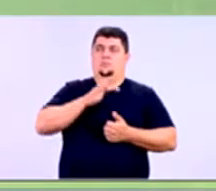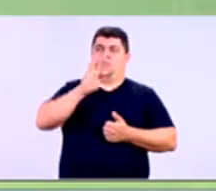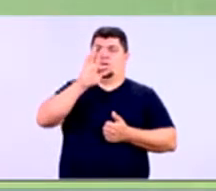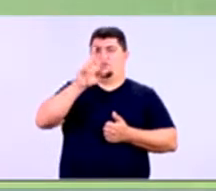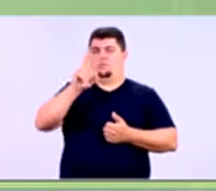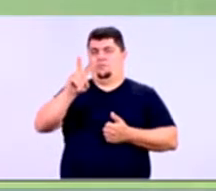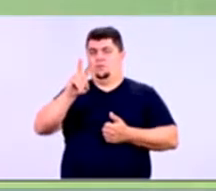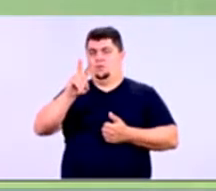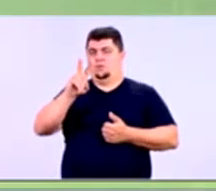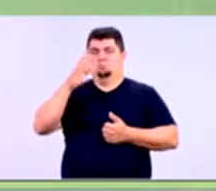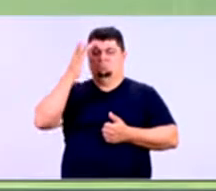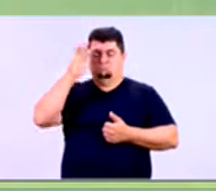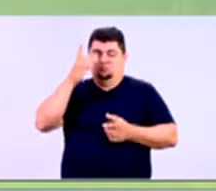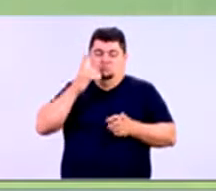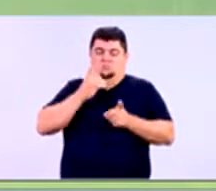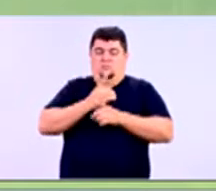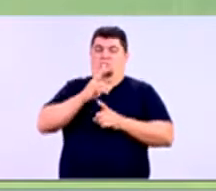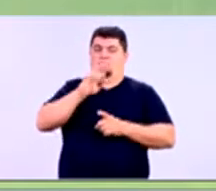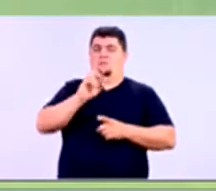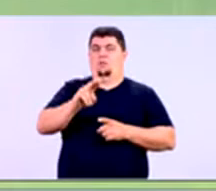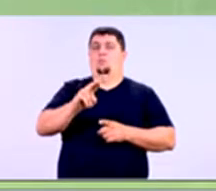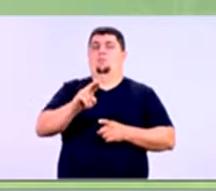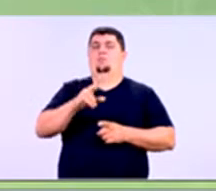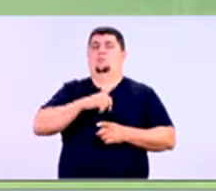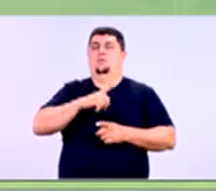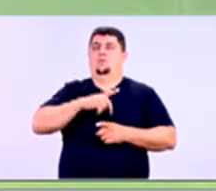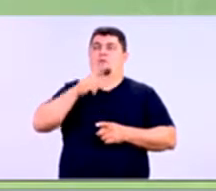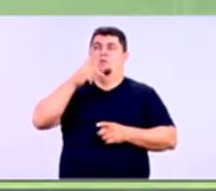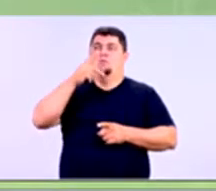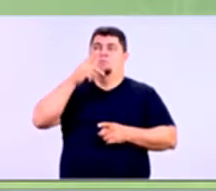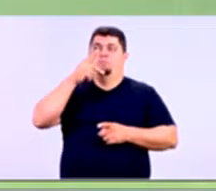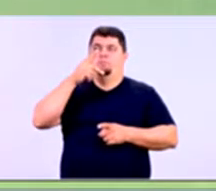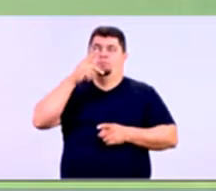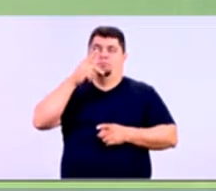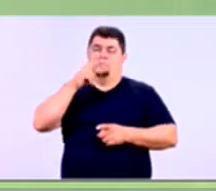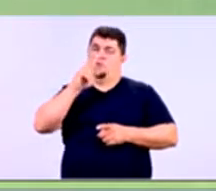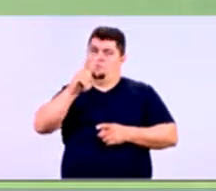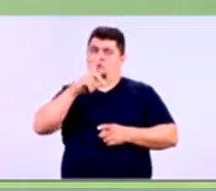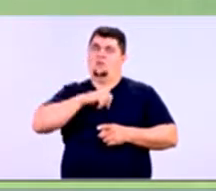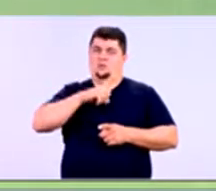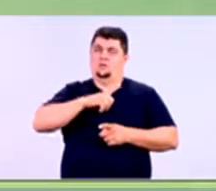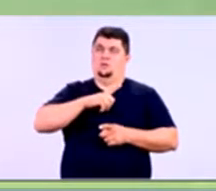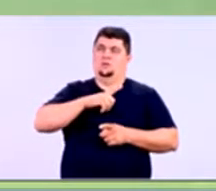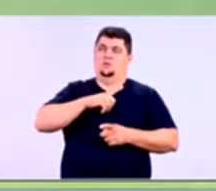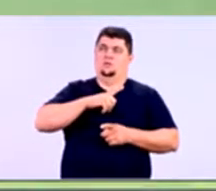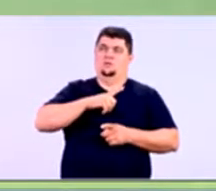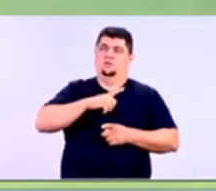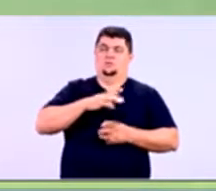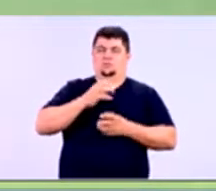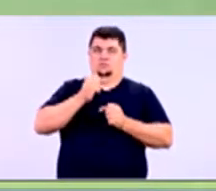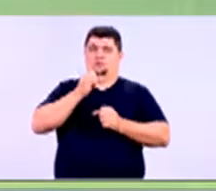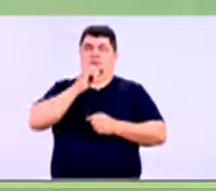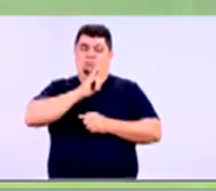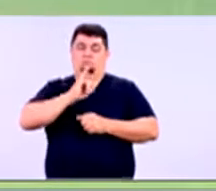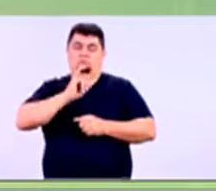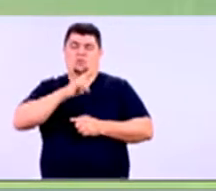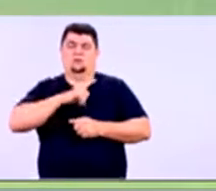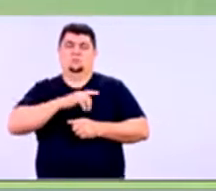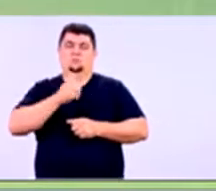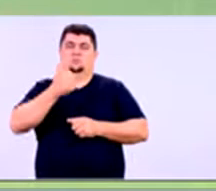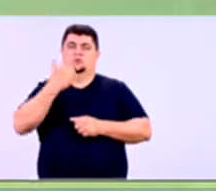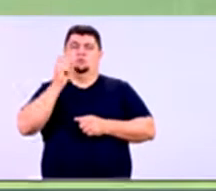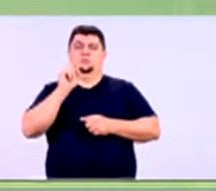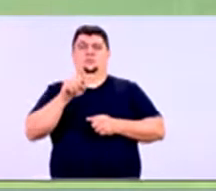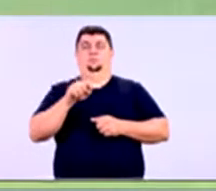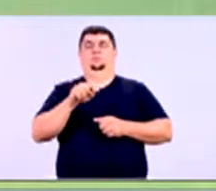FV, o que eu estou procurando. PV, ou seja, capital, que já foi mencionado,